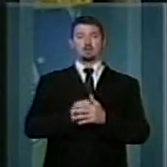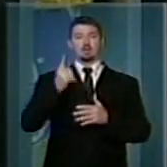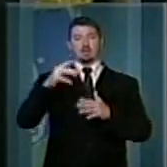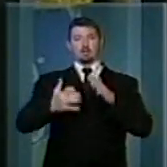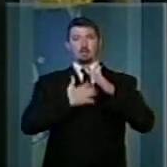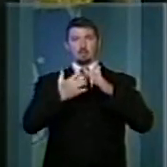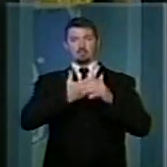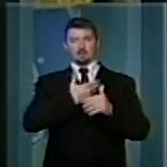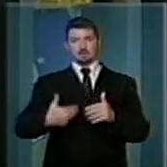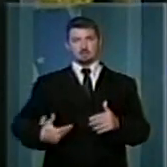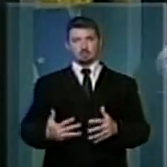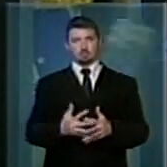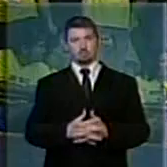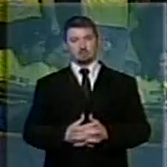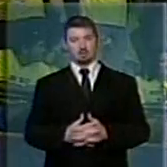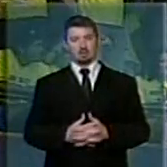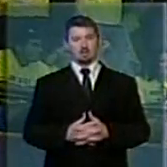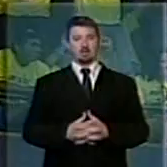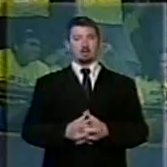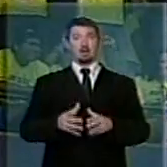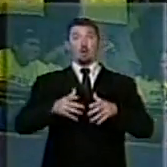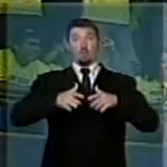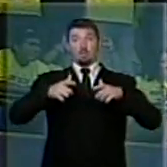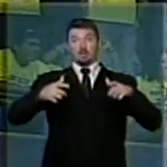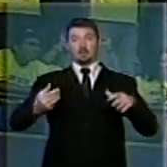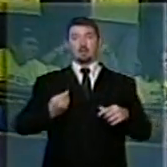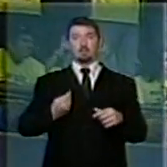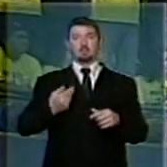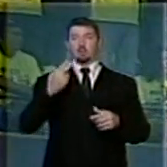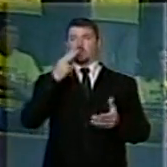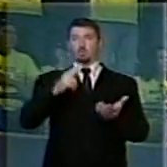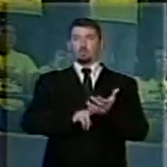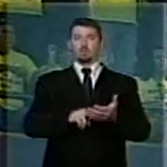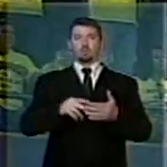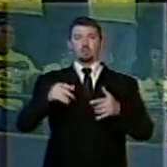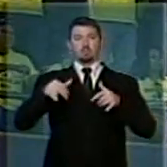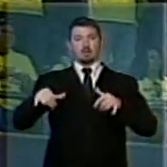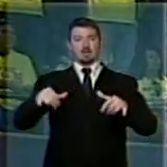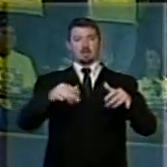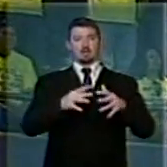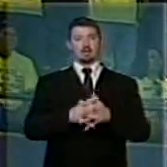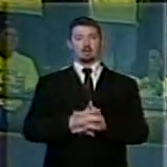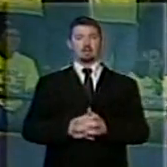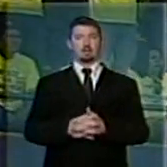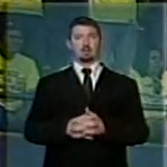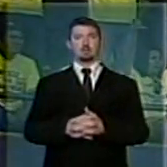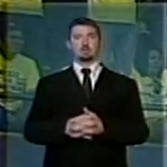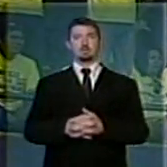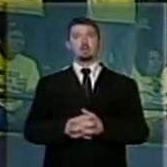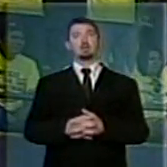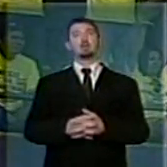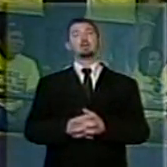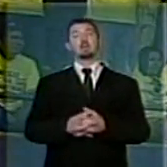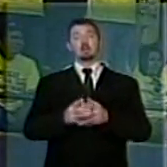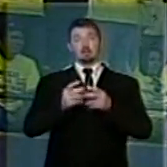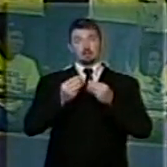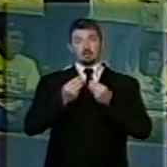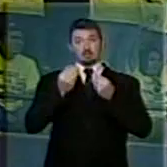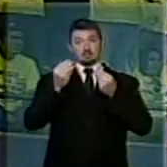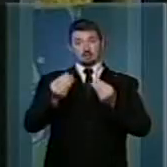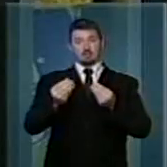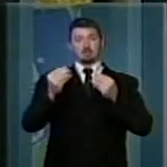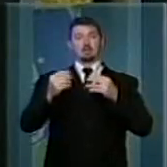empresa pública, aumentar a participação dos Correios no mercado e deixar os Correios